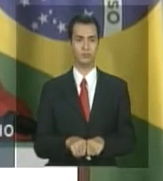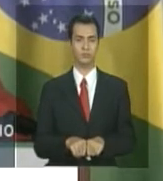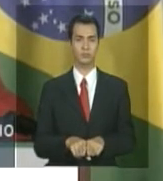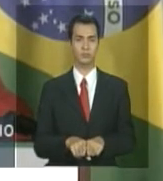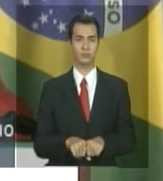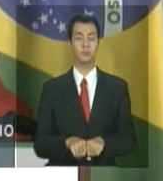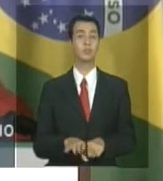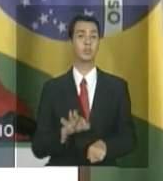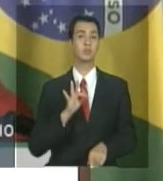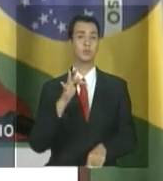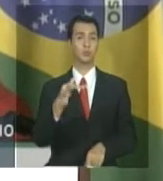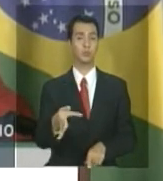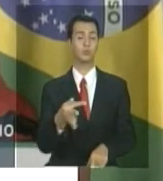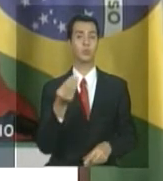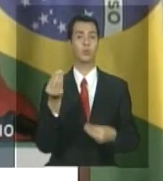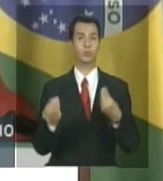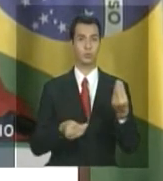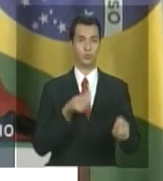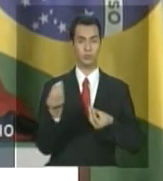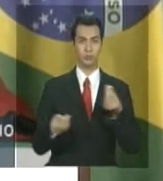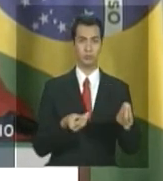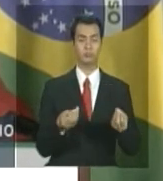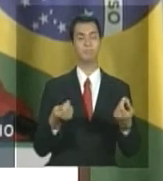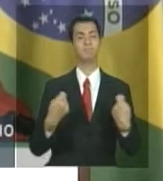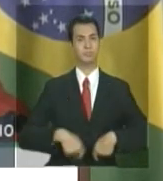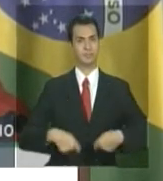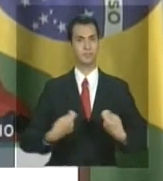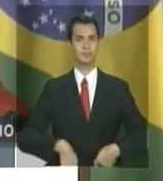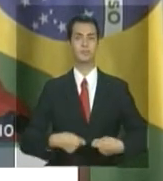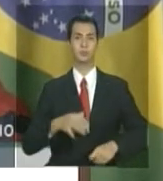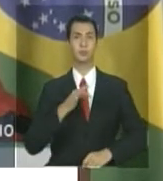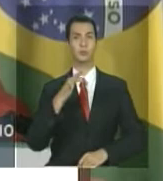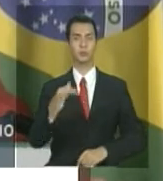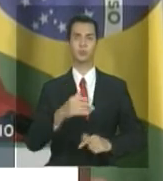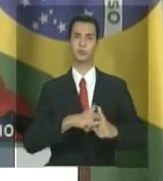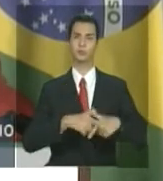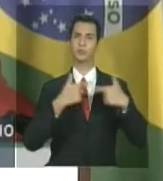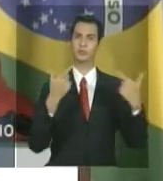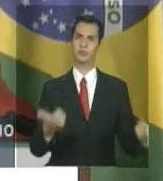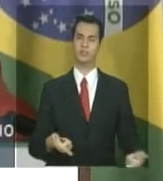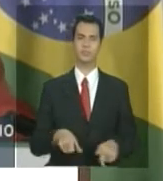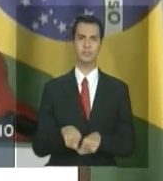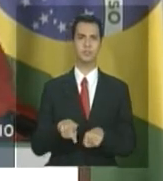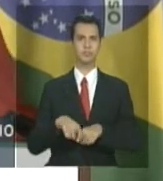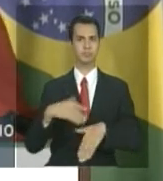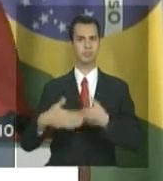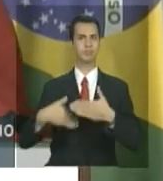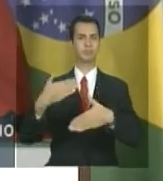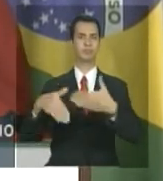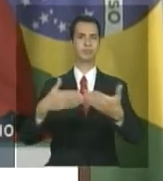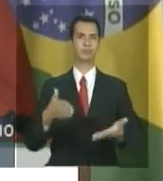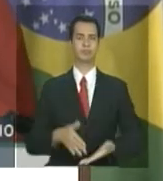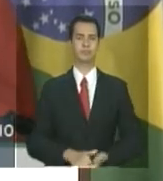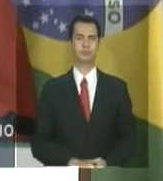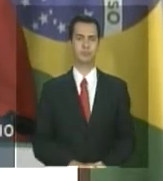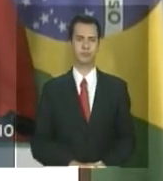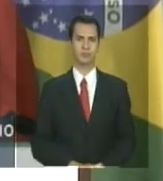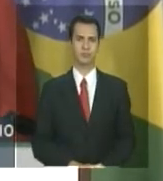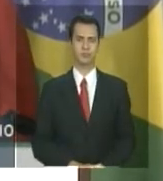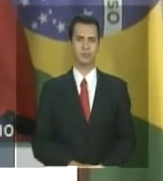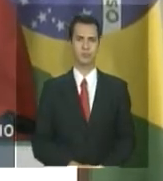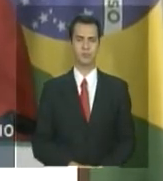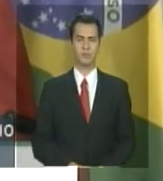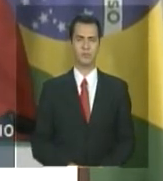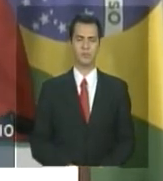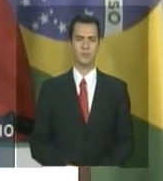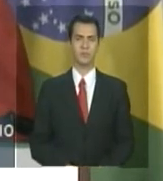essa posteridade, o nosso futuro, seja um futuro próspero e desenvolvido. Daí a